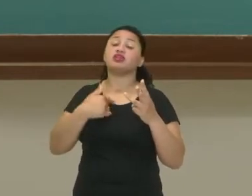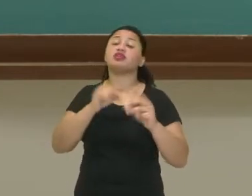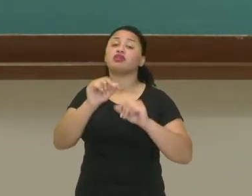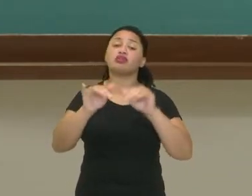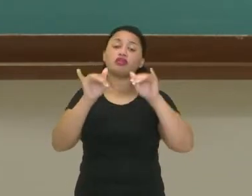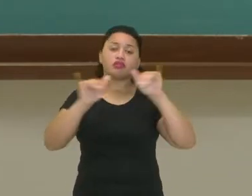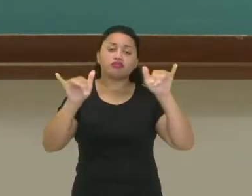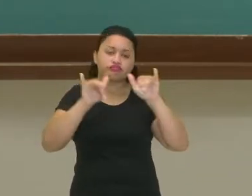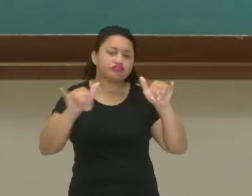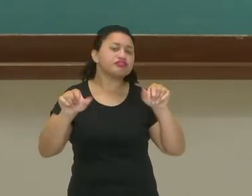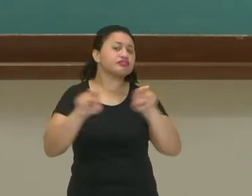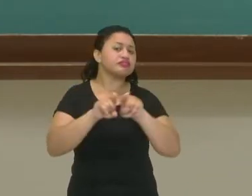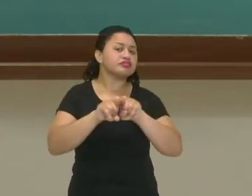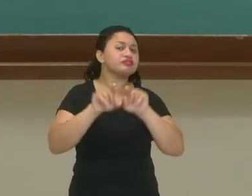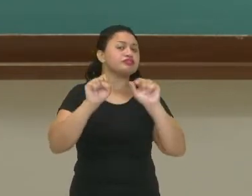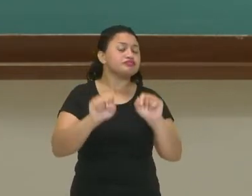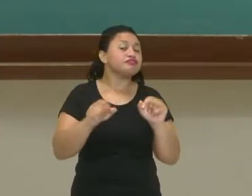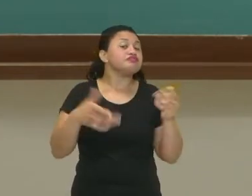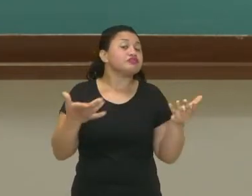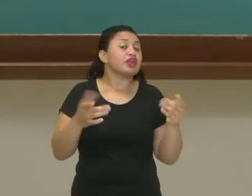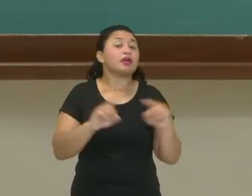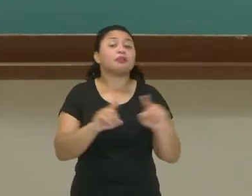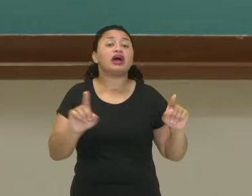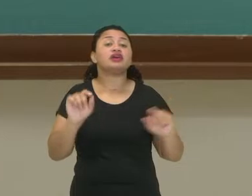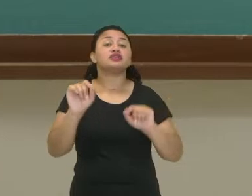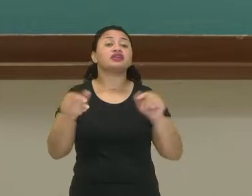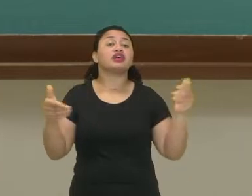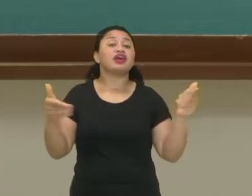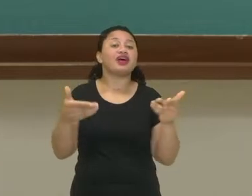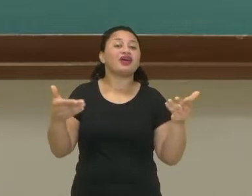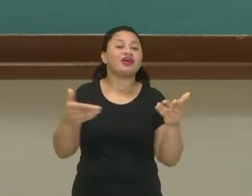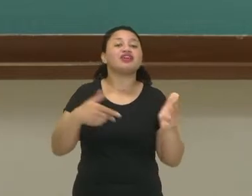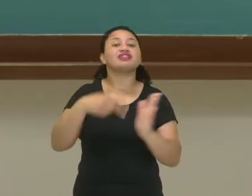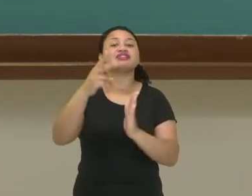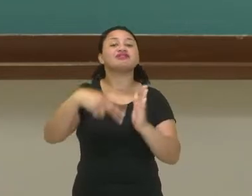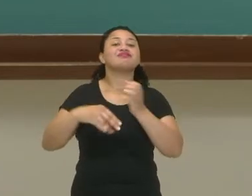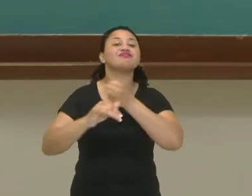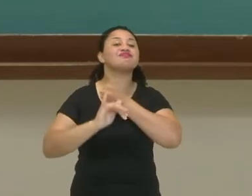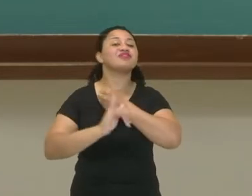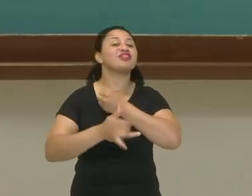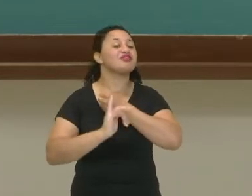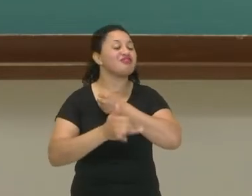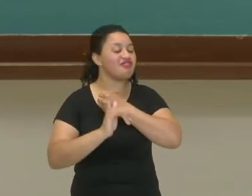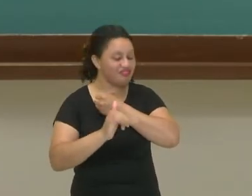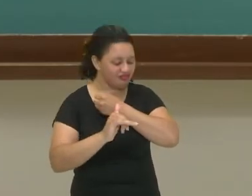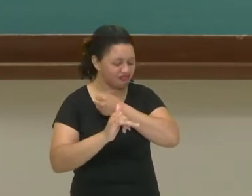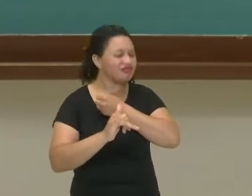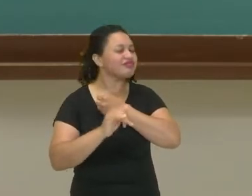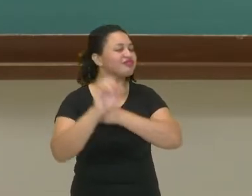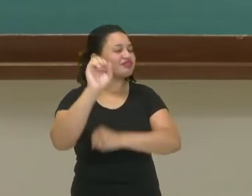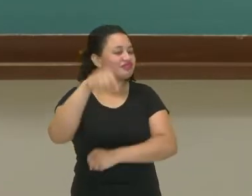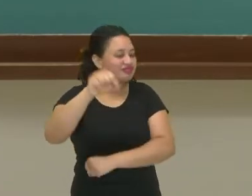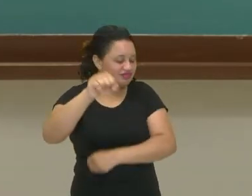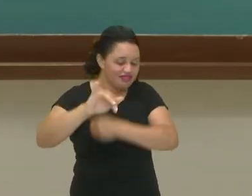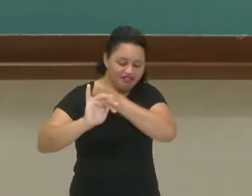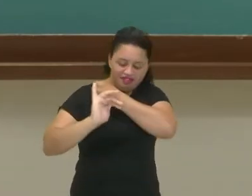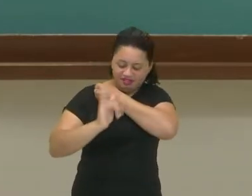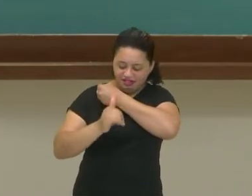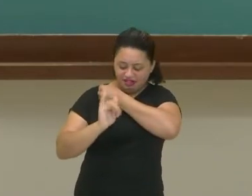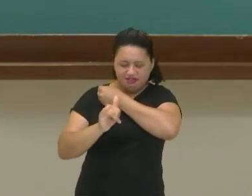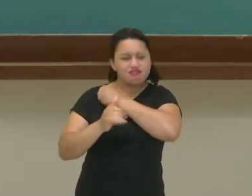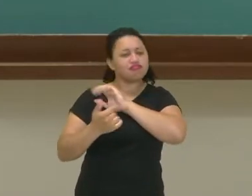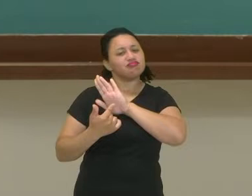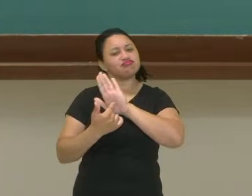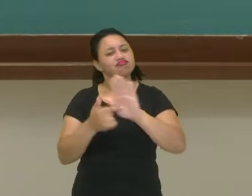opinião, mas não só isso. Vamos ler agora uma crônica, uma crônica. E será que a crônica ela